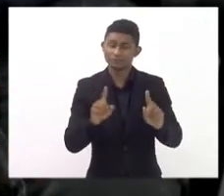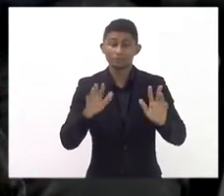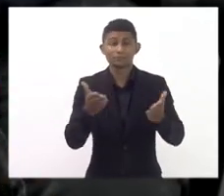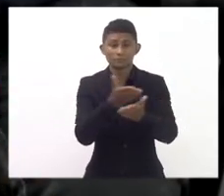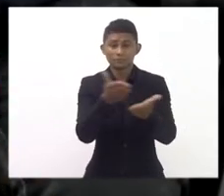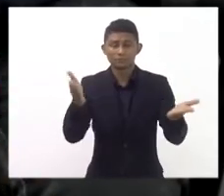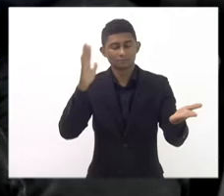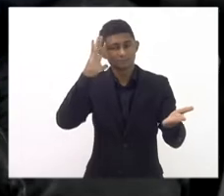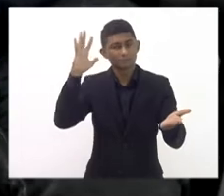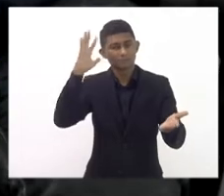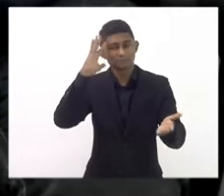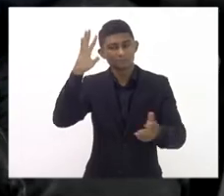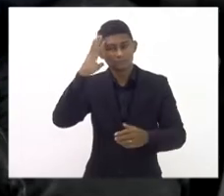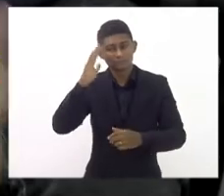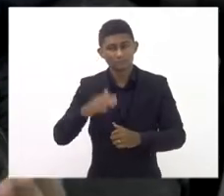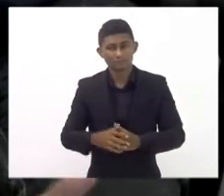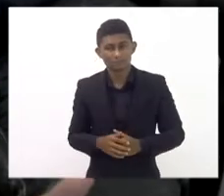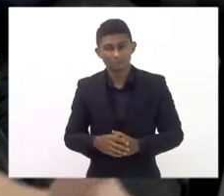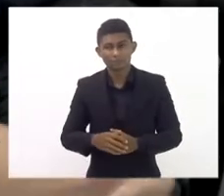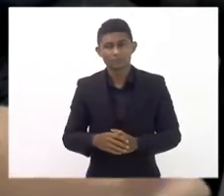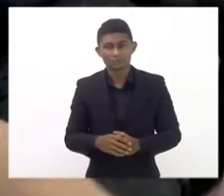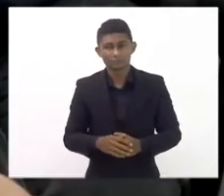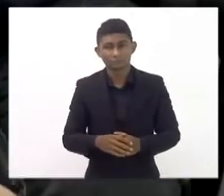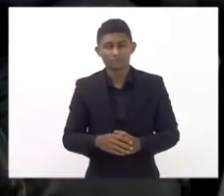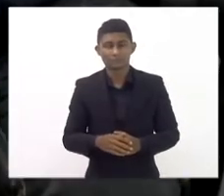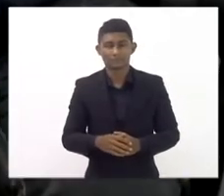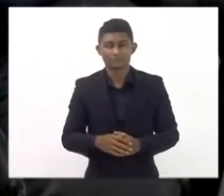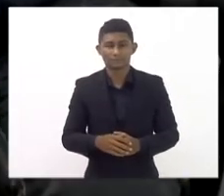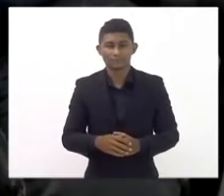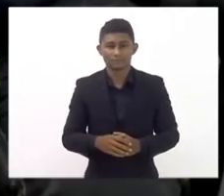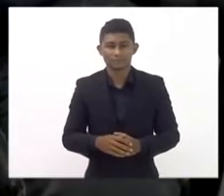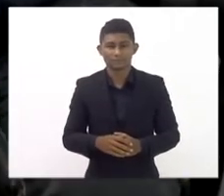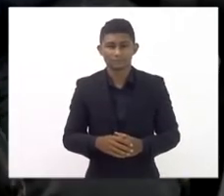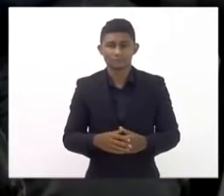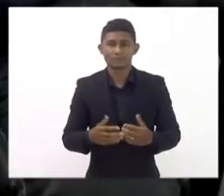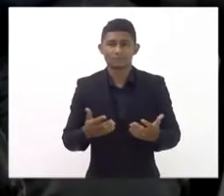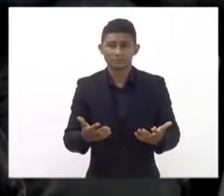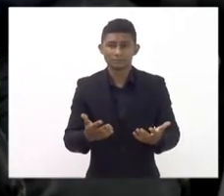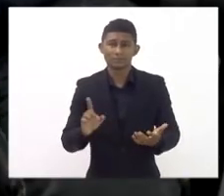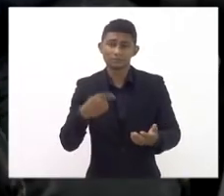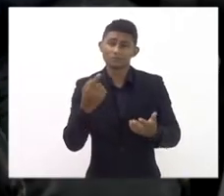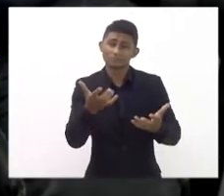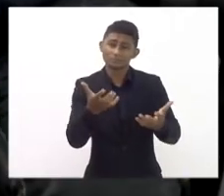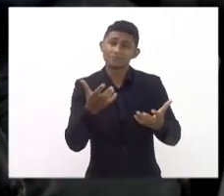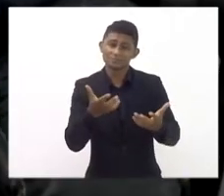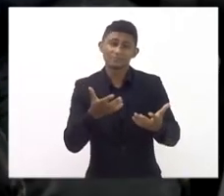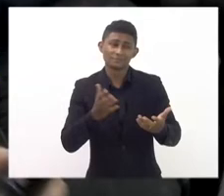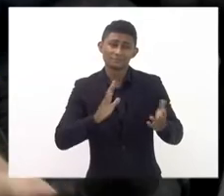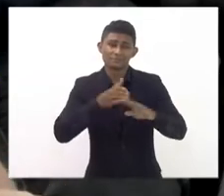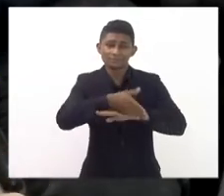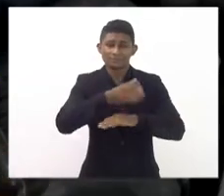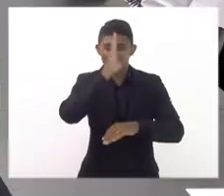vocês, então, pelo menos que seja contra a gente, que a gente possa acessar a gratuidade no transporte público. Obrigado.